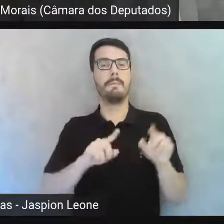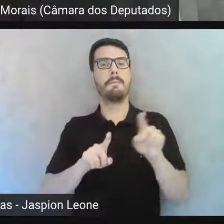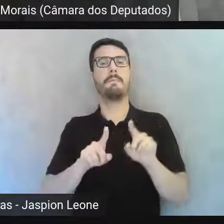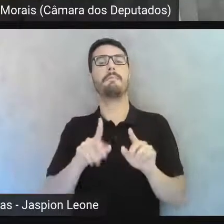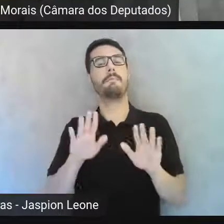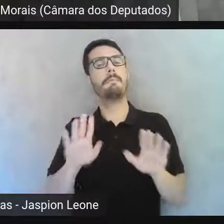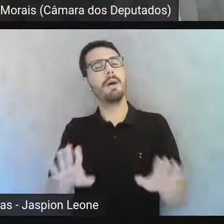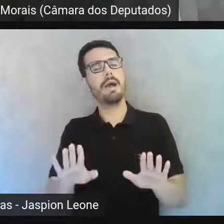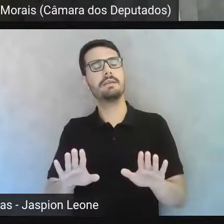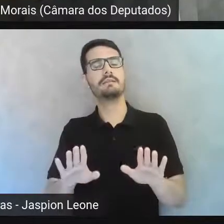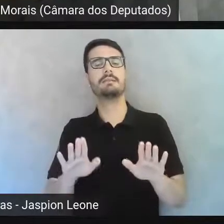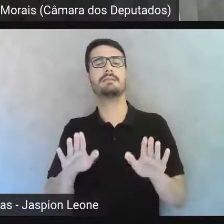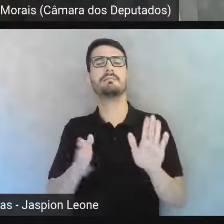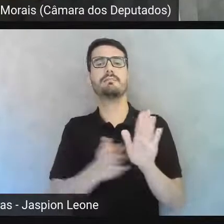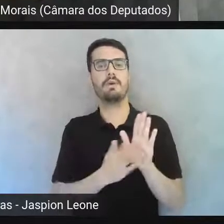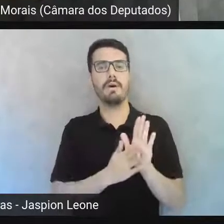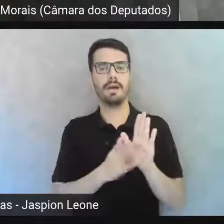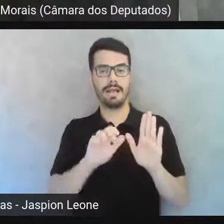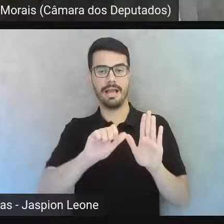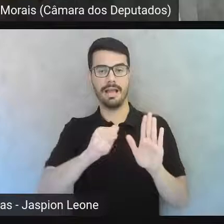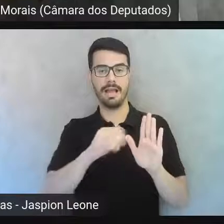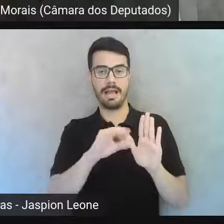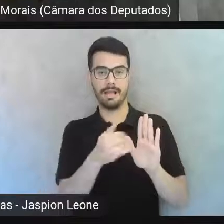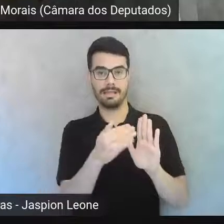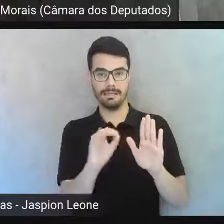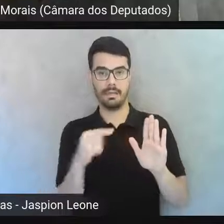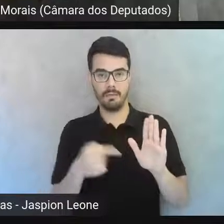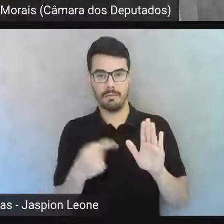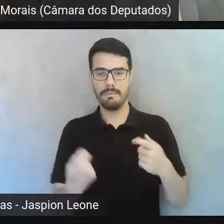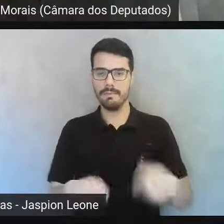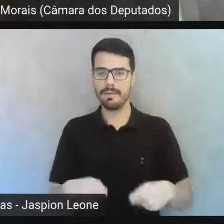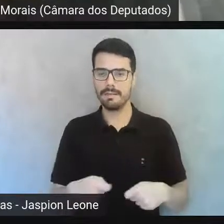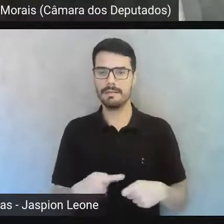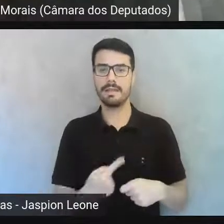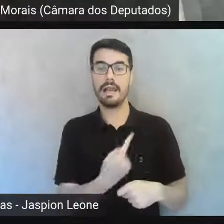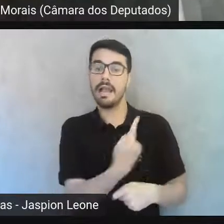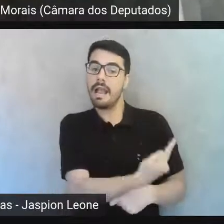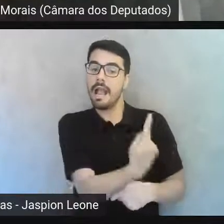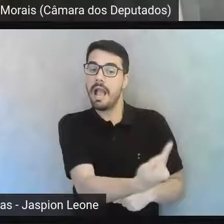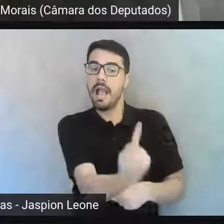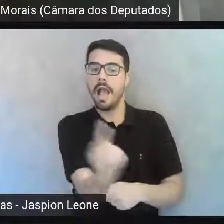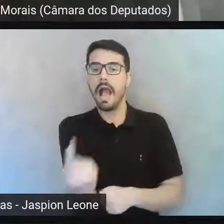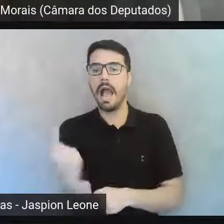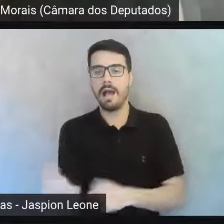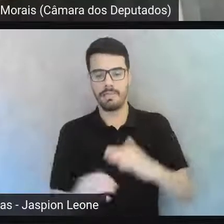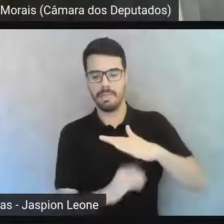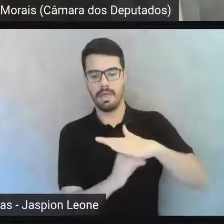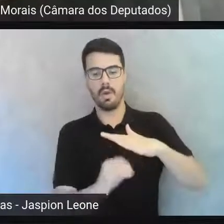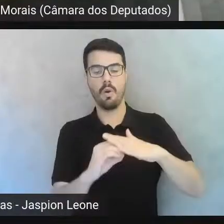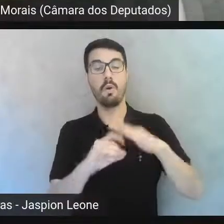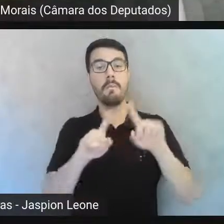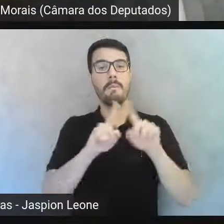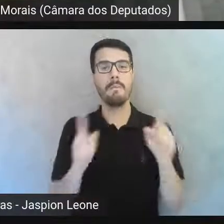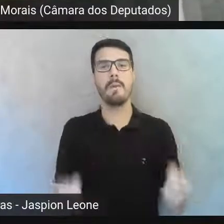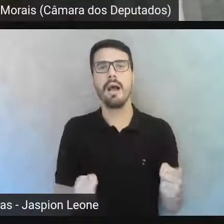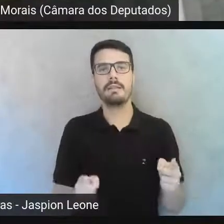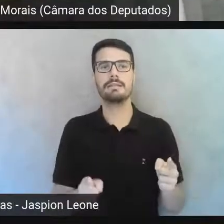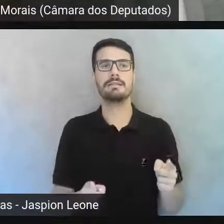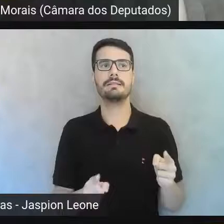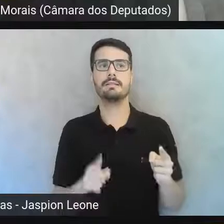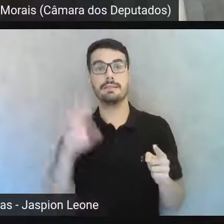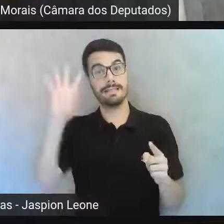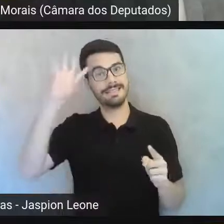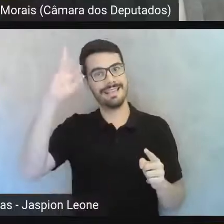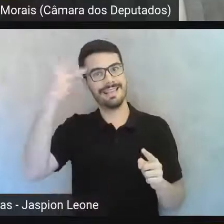as ações elas devem ser tomadas de forma individualizadas, mas as ações de tomada de